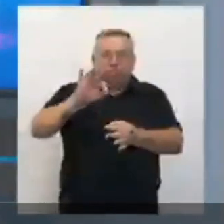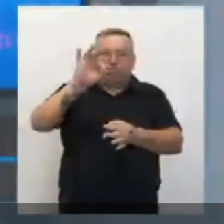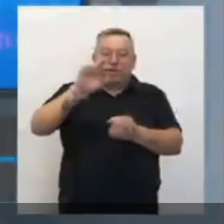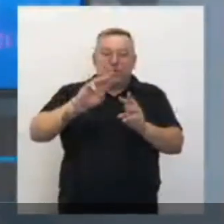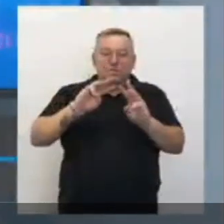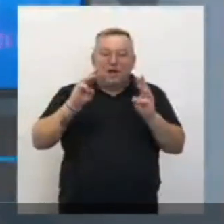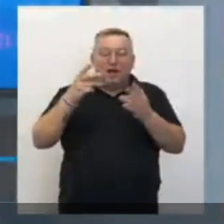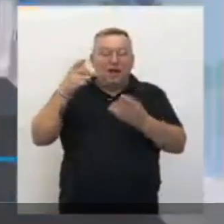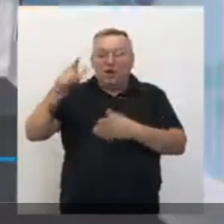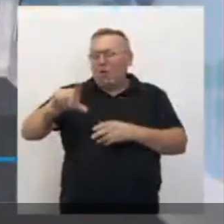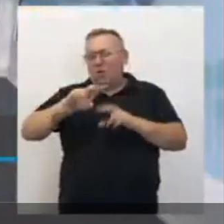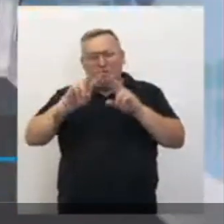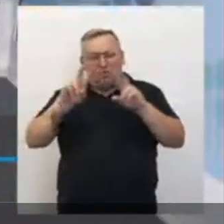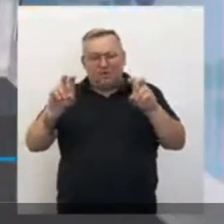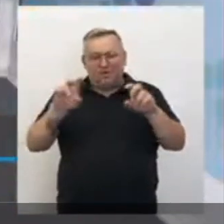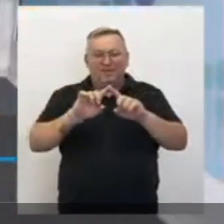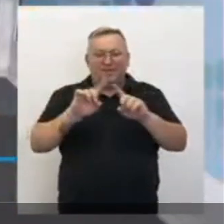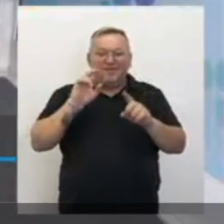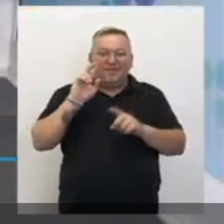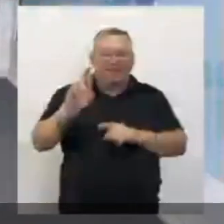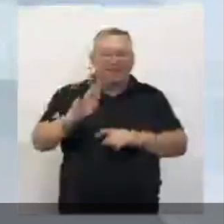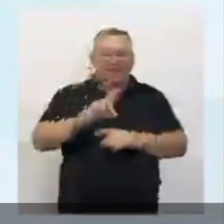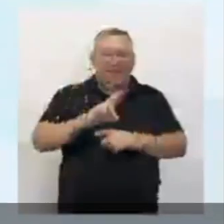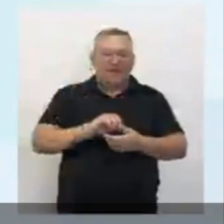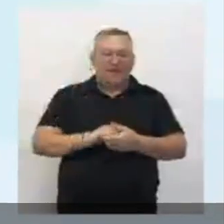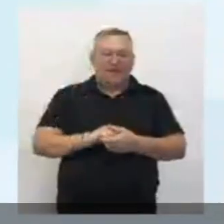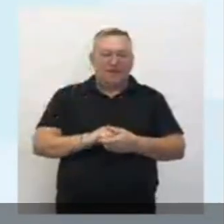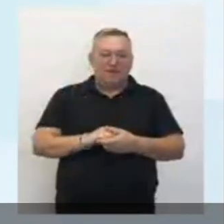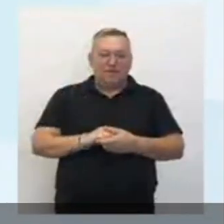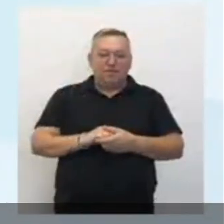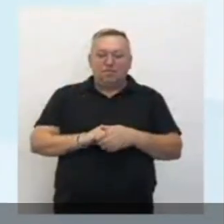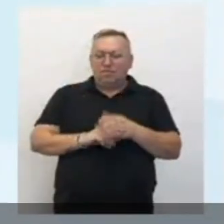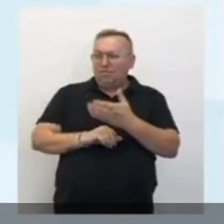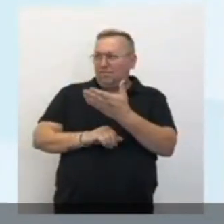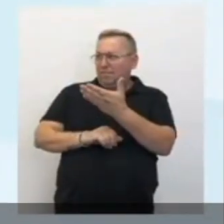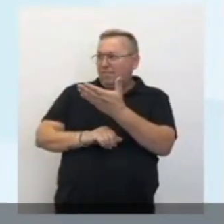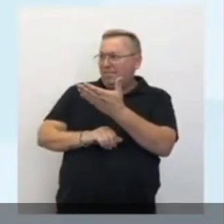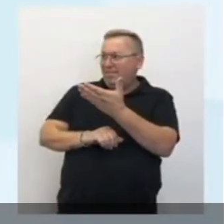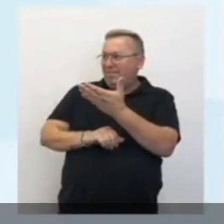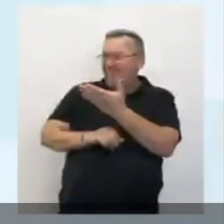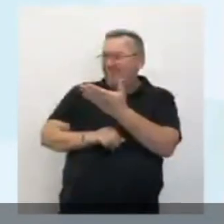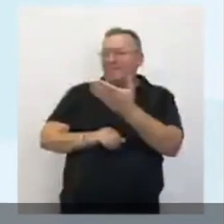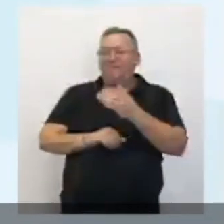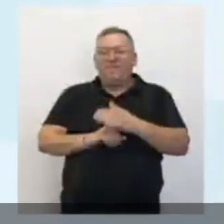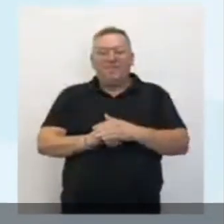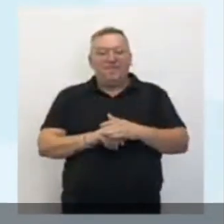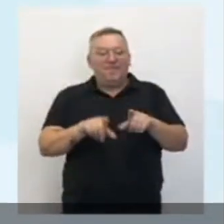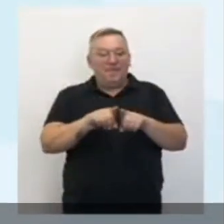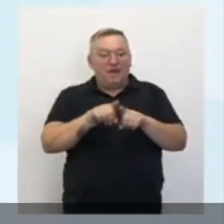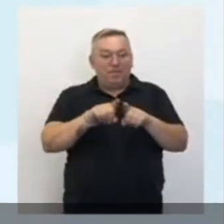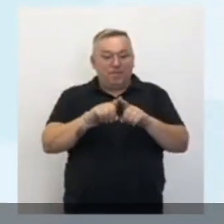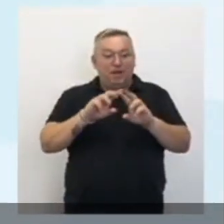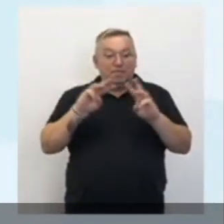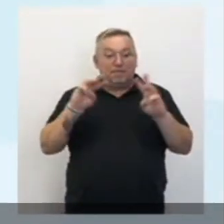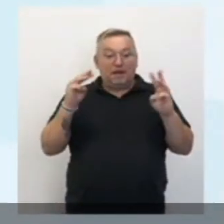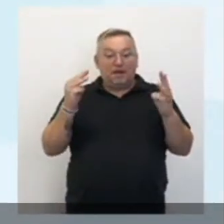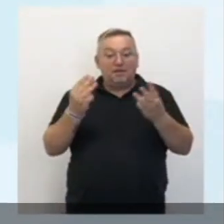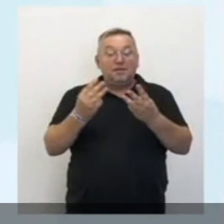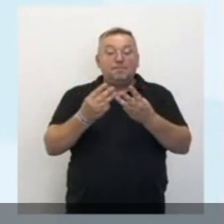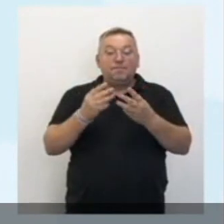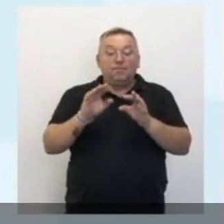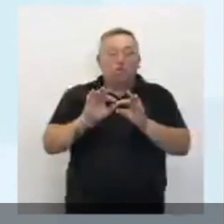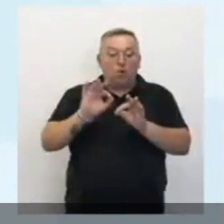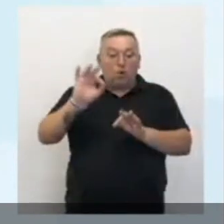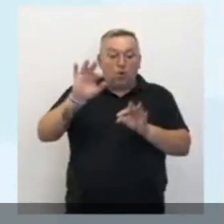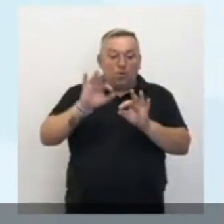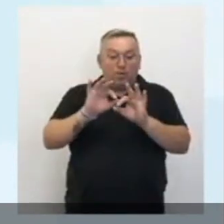outro assunto, né, Jonas? Boa. Só então sobe a resposta para eles. Então eu coloquei algumas possibilidades, né? Sim. Coloquei a ideia então da massa, como você comentou, Legal. o